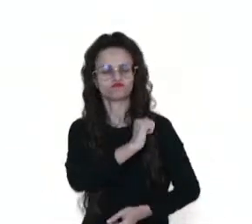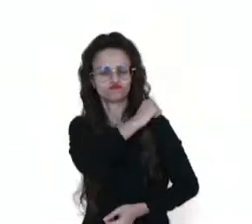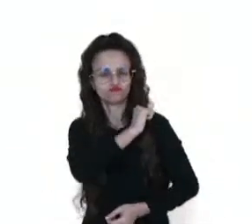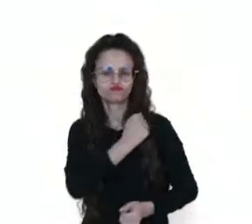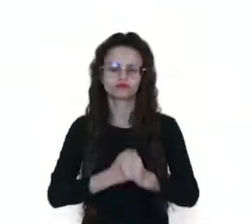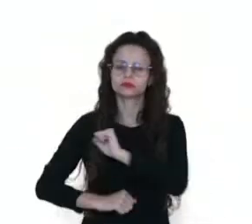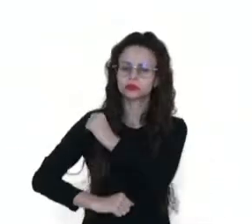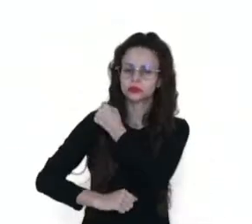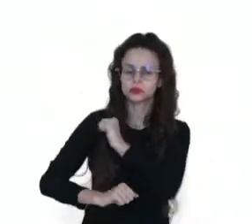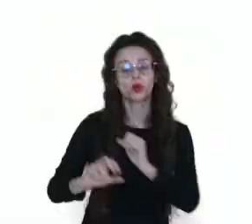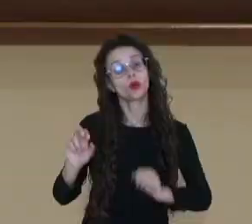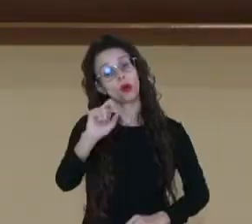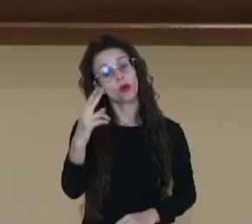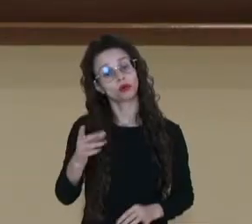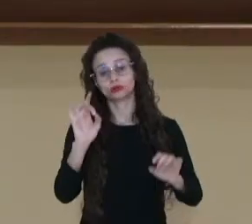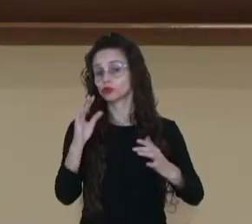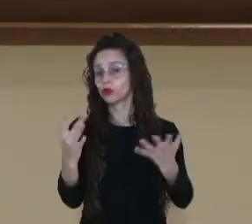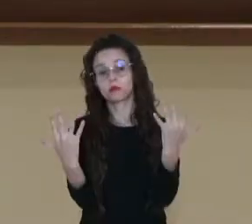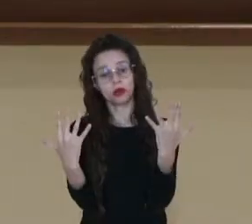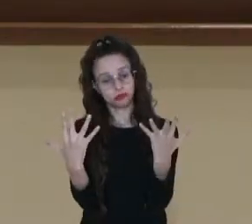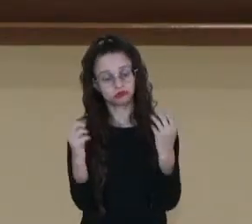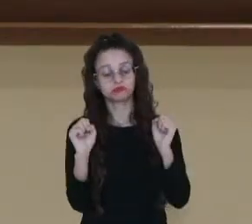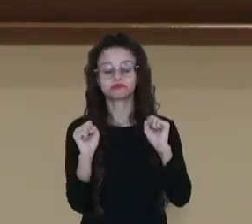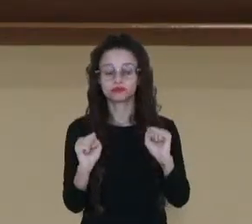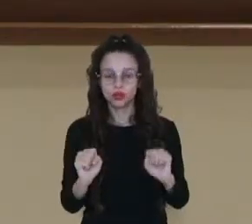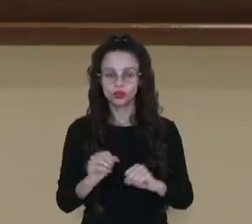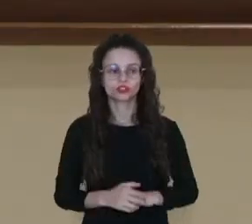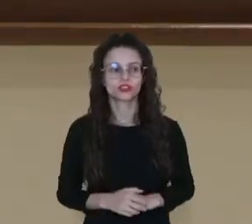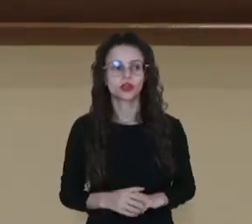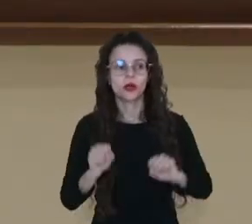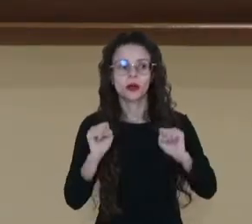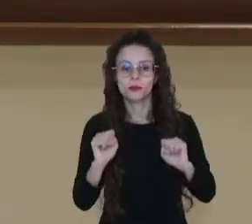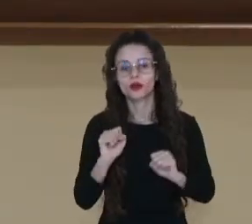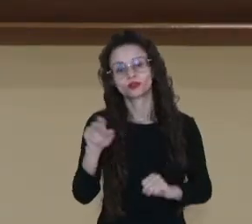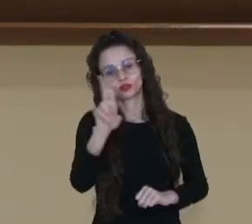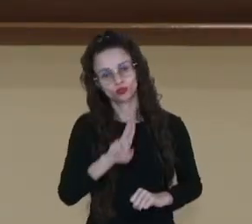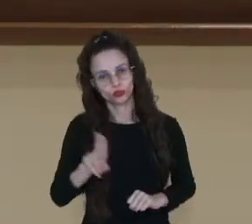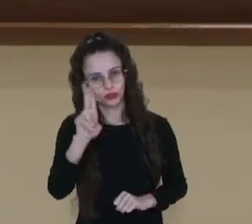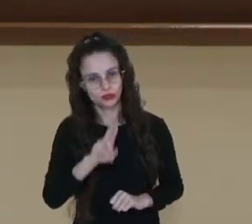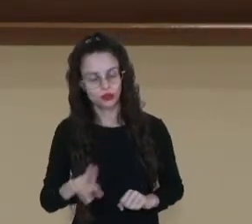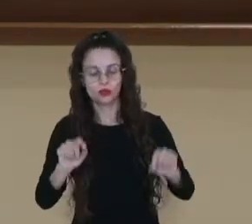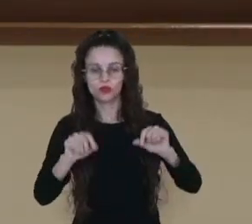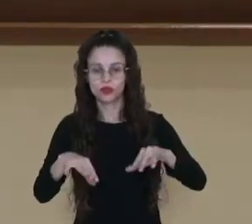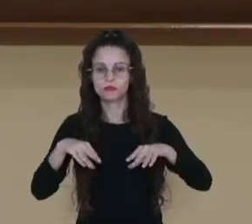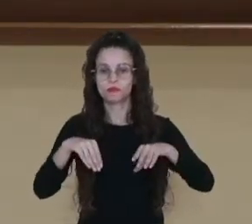utilizado somente as mãos. Então podemos utilizar para massagem